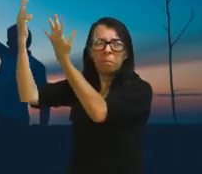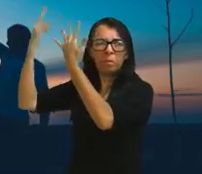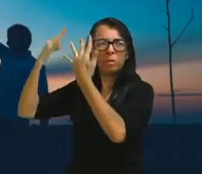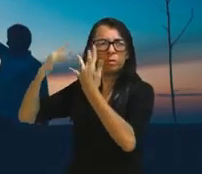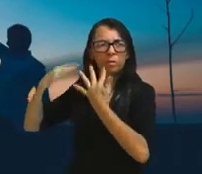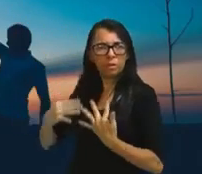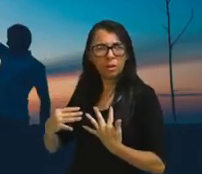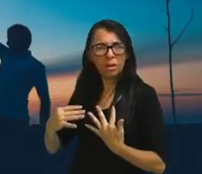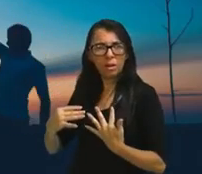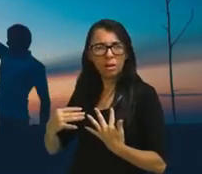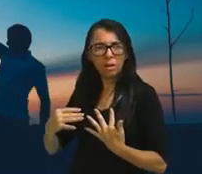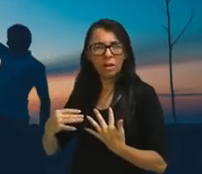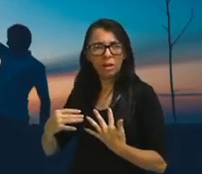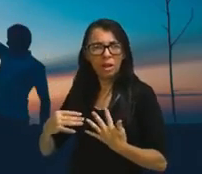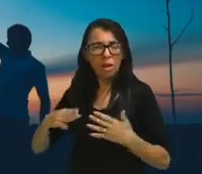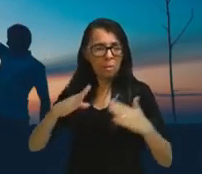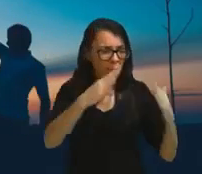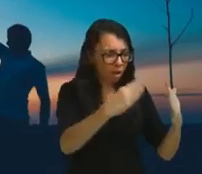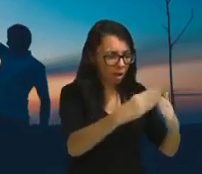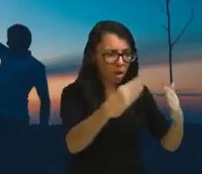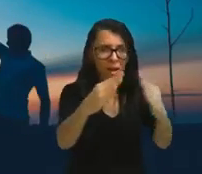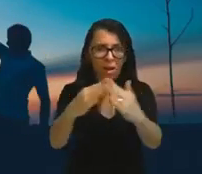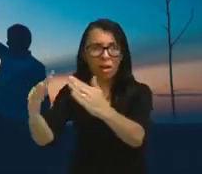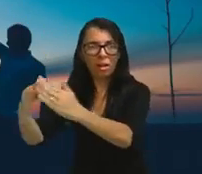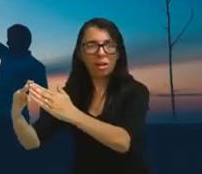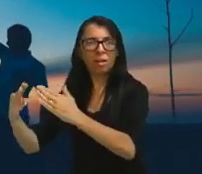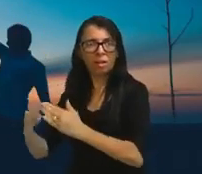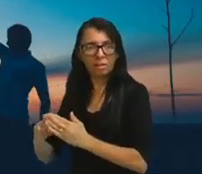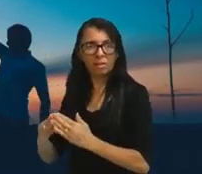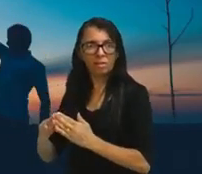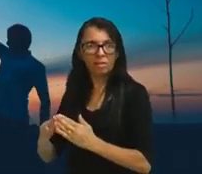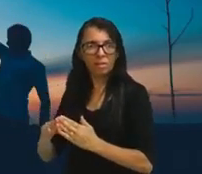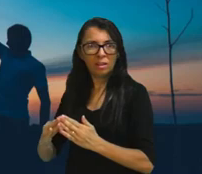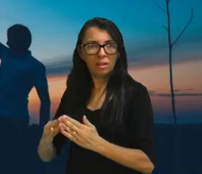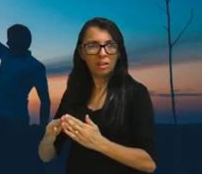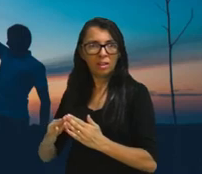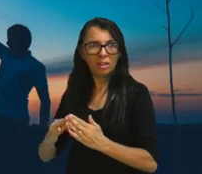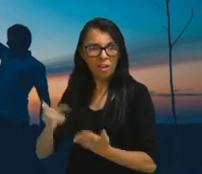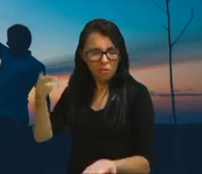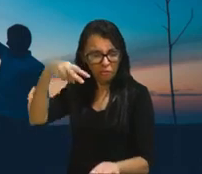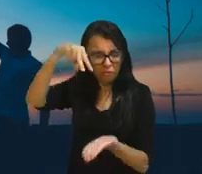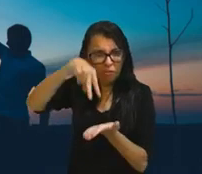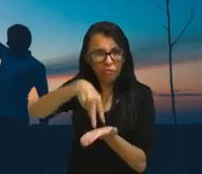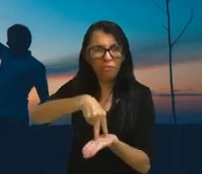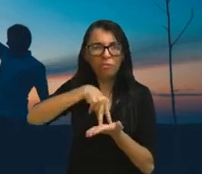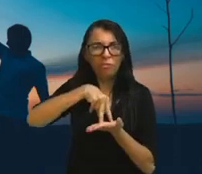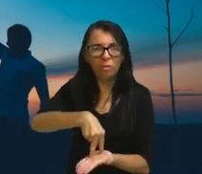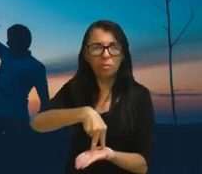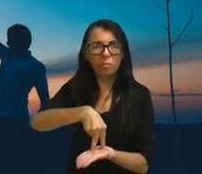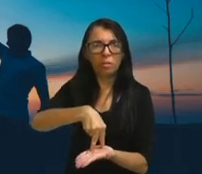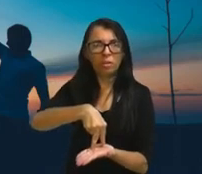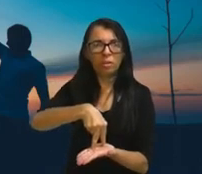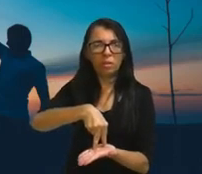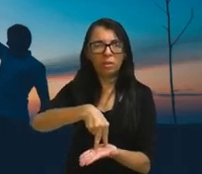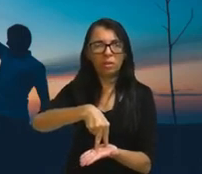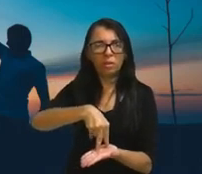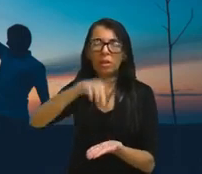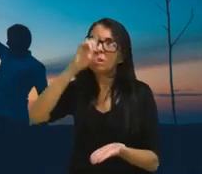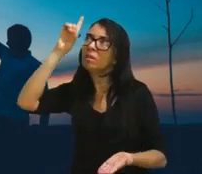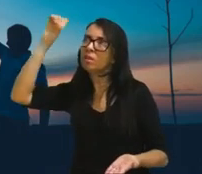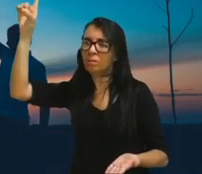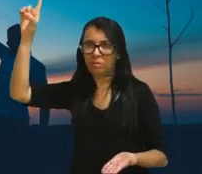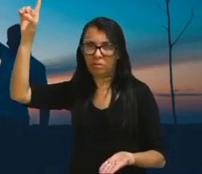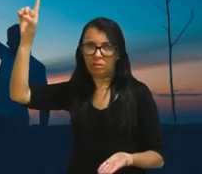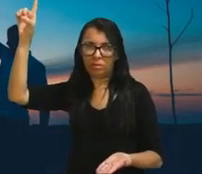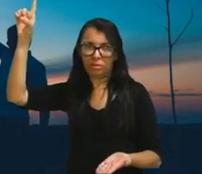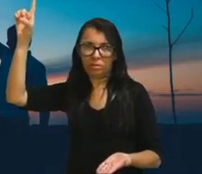dá a respeito de um lar, verdadeiramente um lar. Faça de Deus a